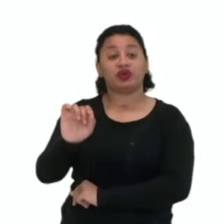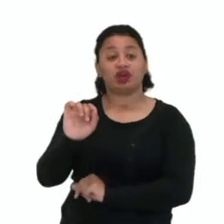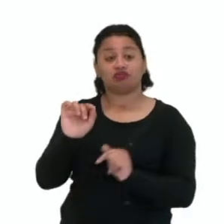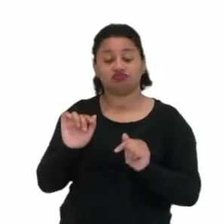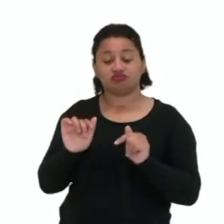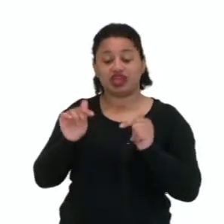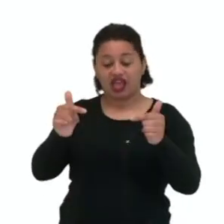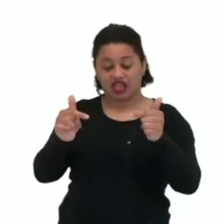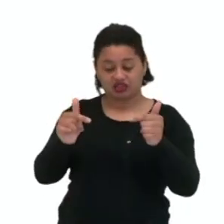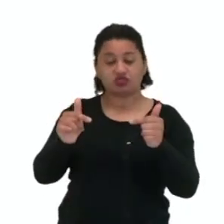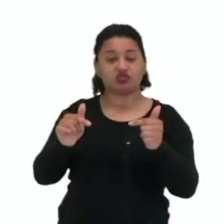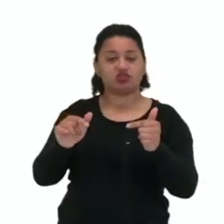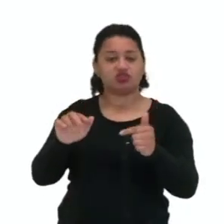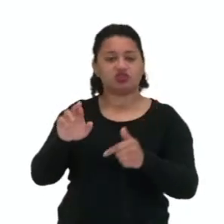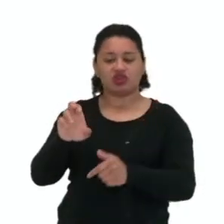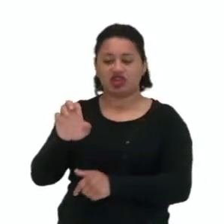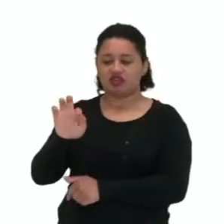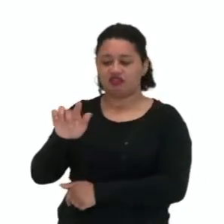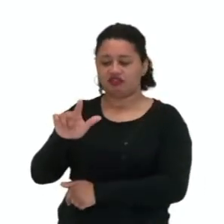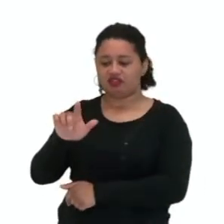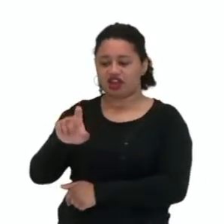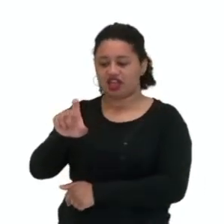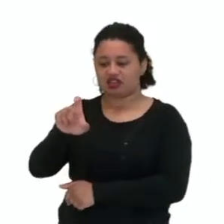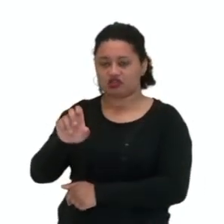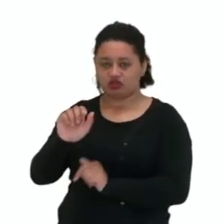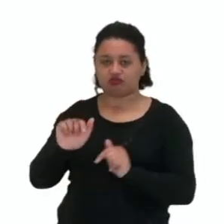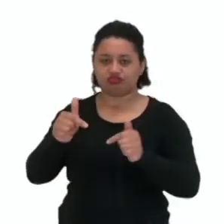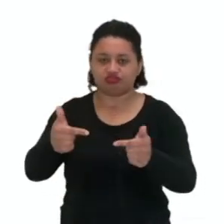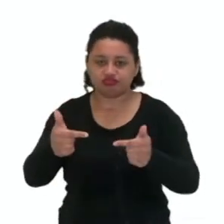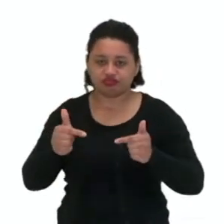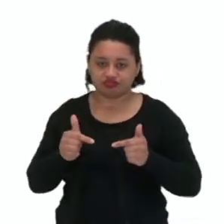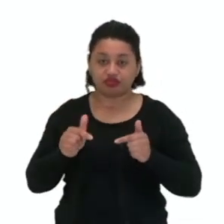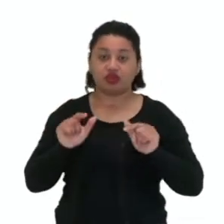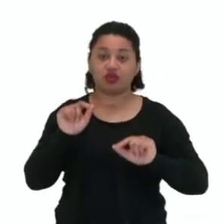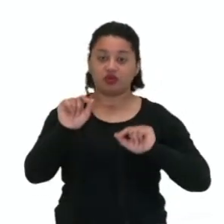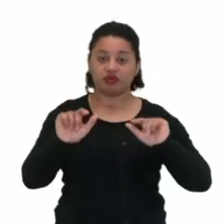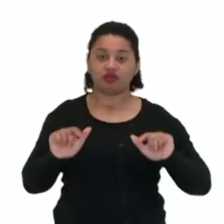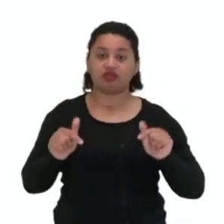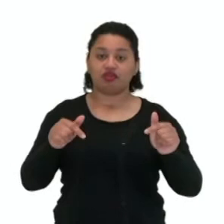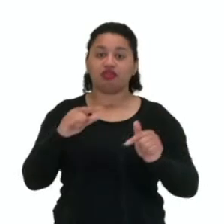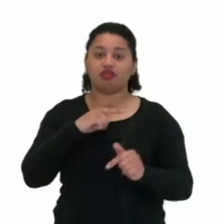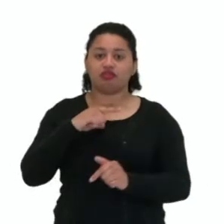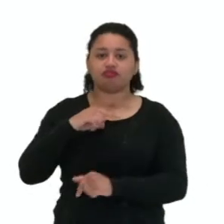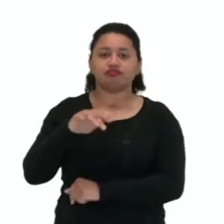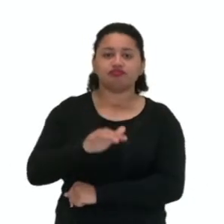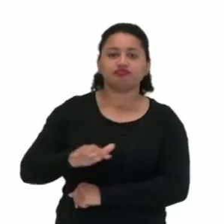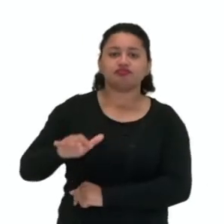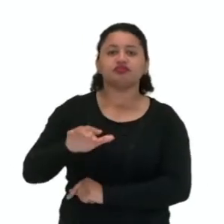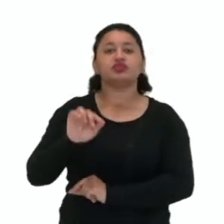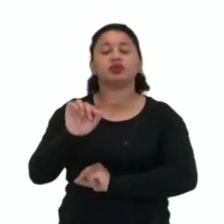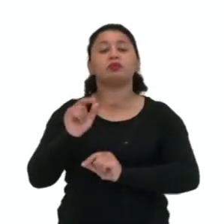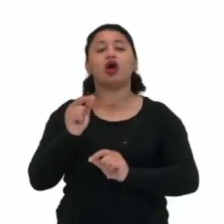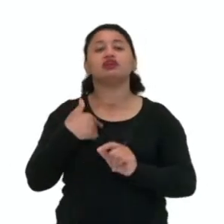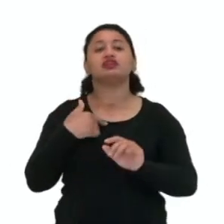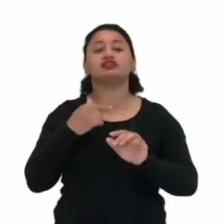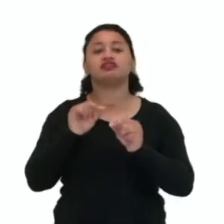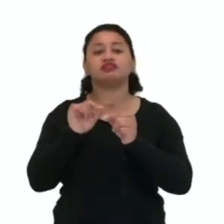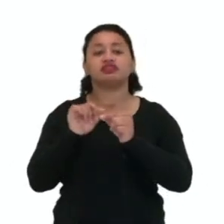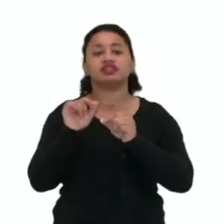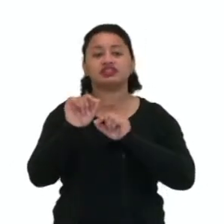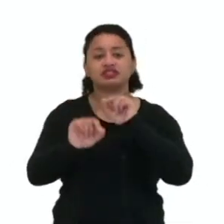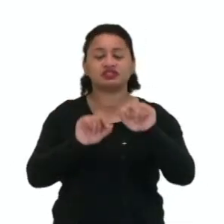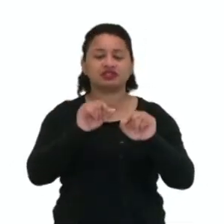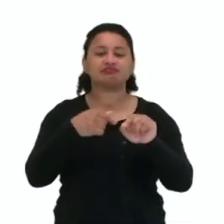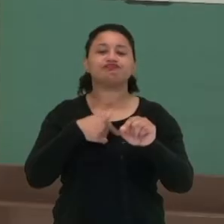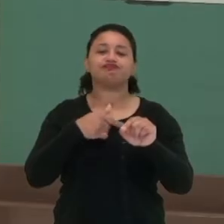ato reflexo. Mas o que será que é isso? É um mecanismo que ocorre em situações que podem provocar danos ao